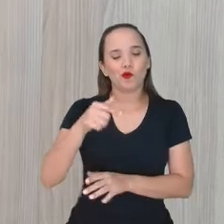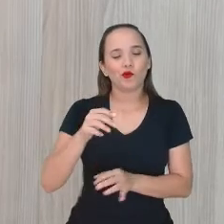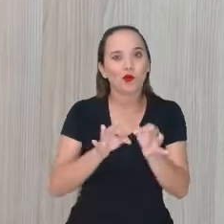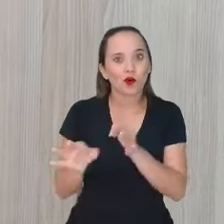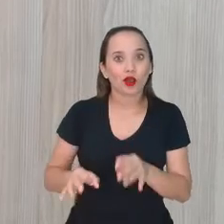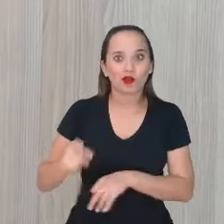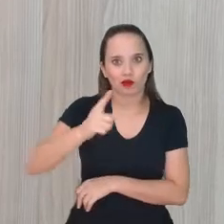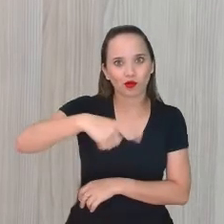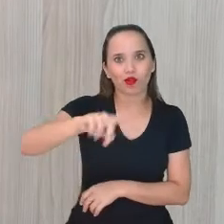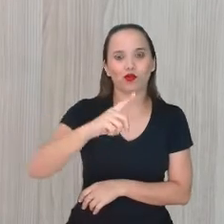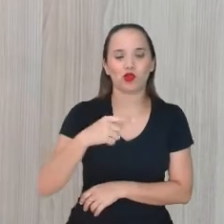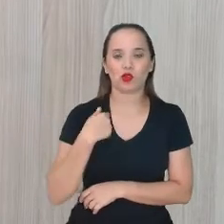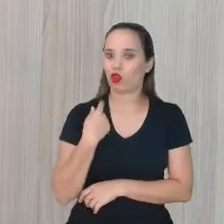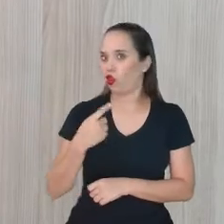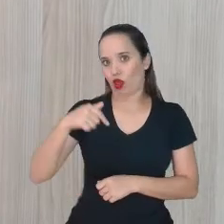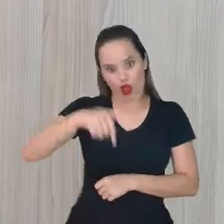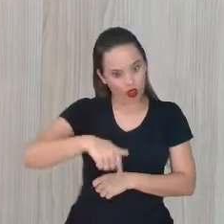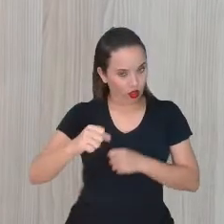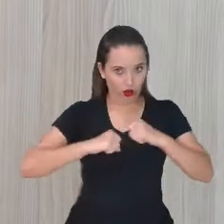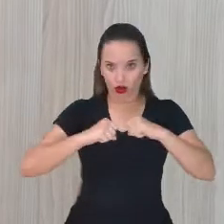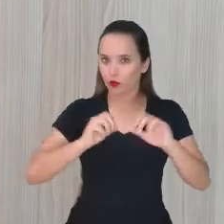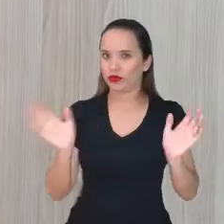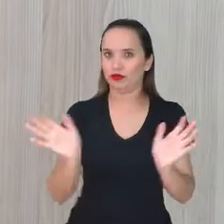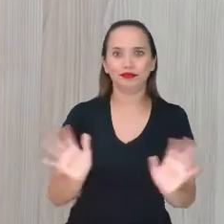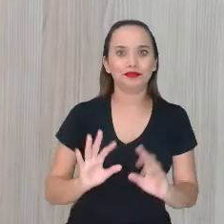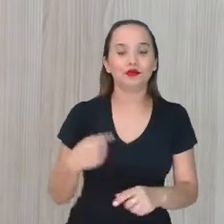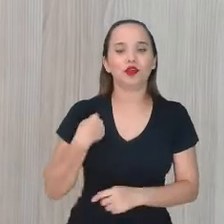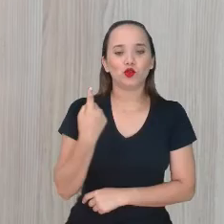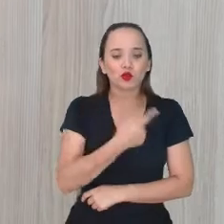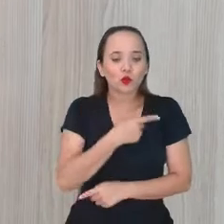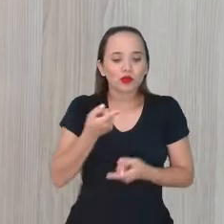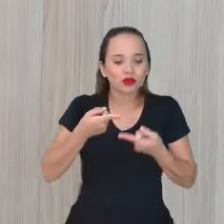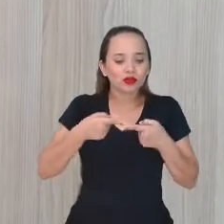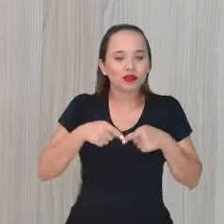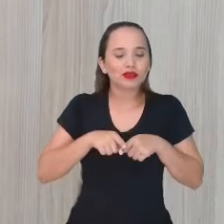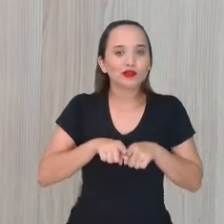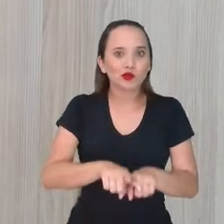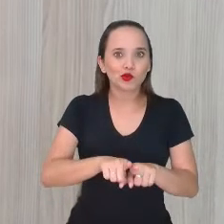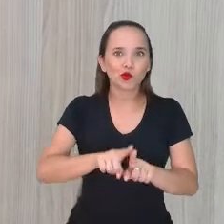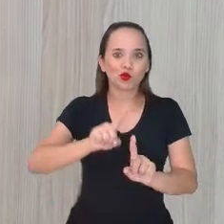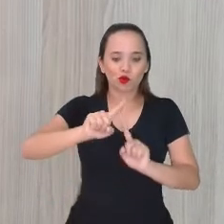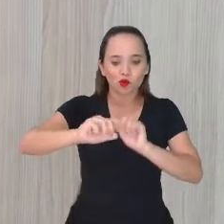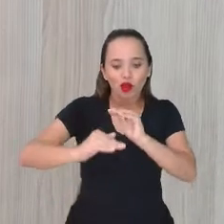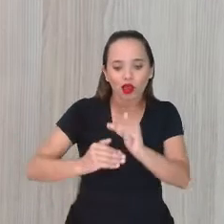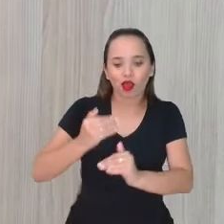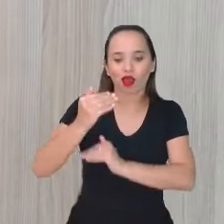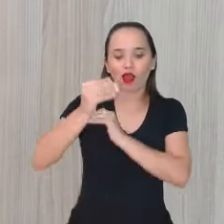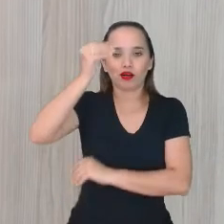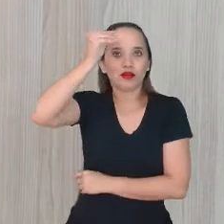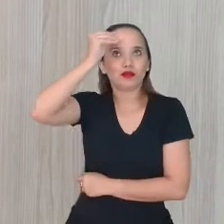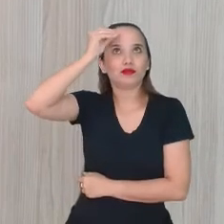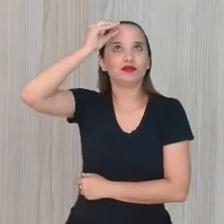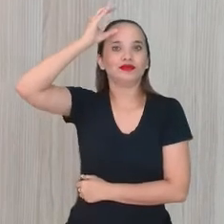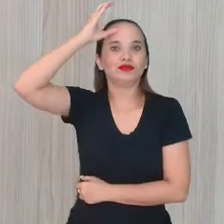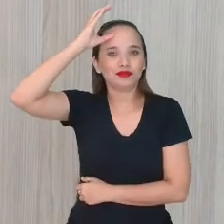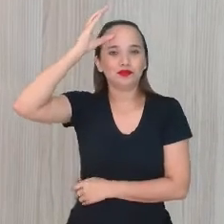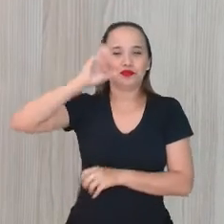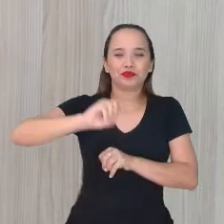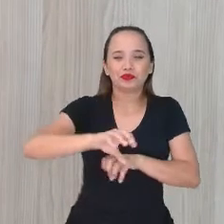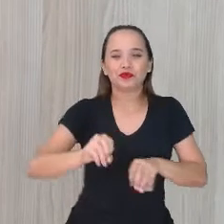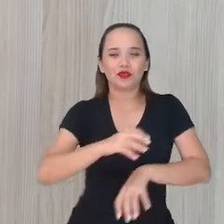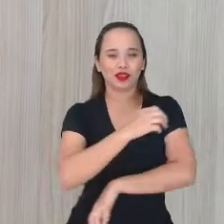para você. Não estamos aqui competindo, né? Estamos aqui juntos para o crescimento educacional dos